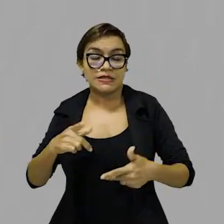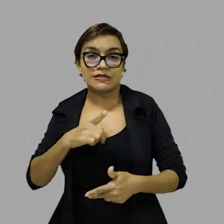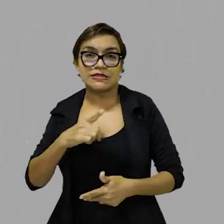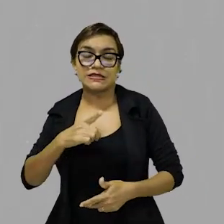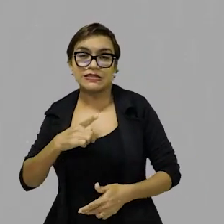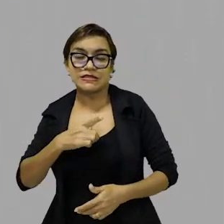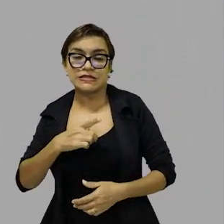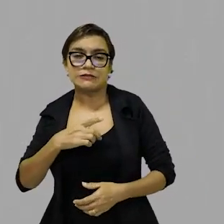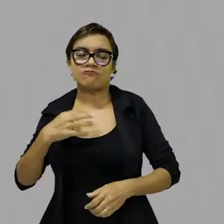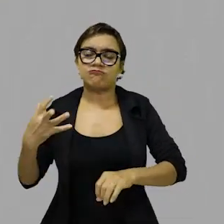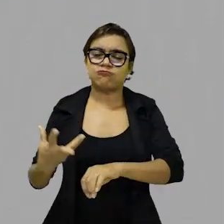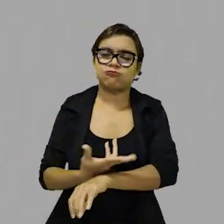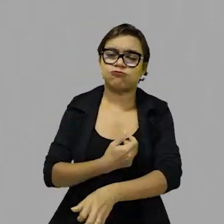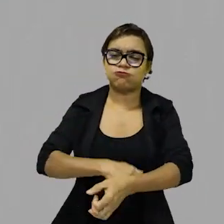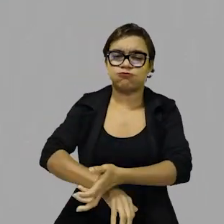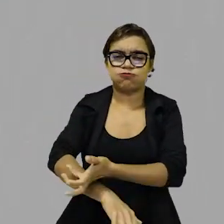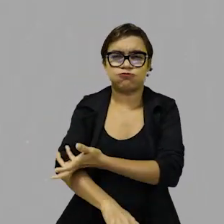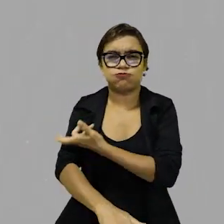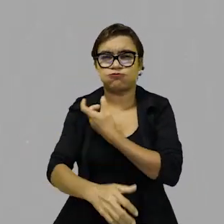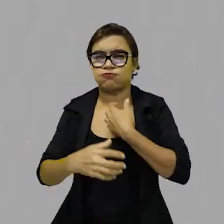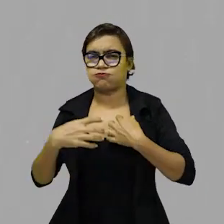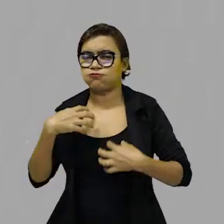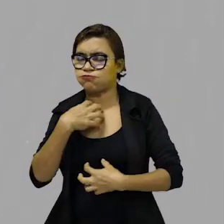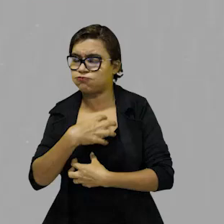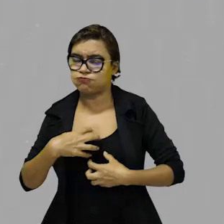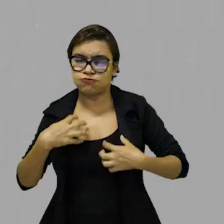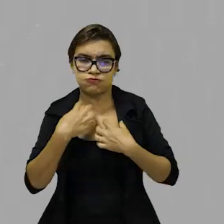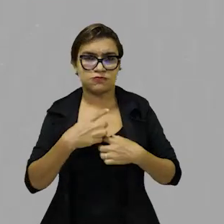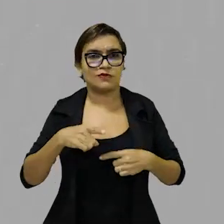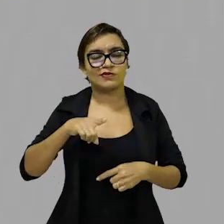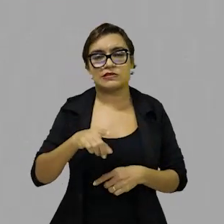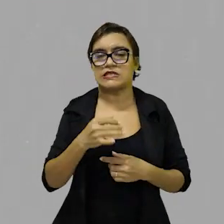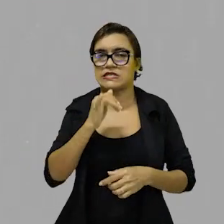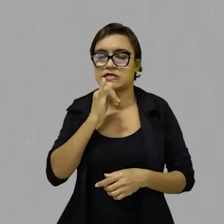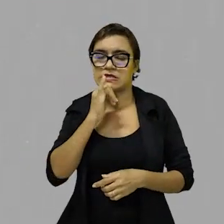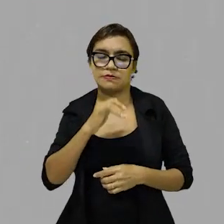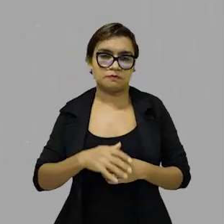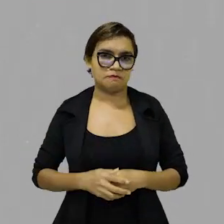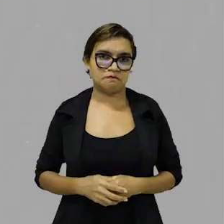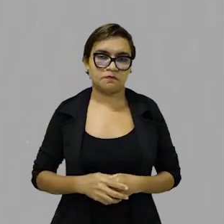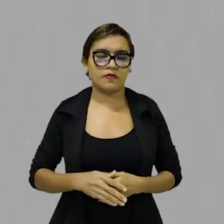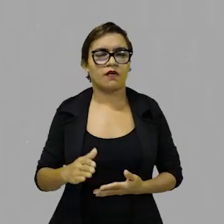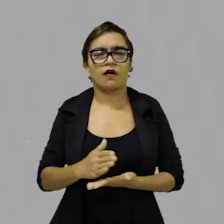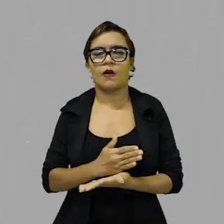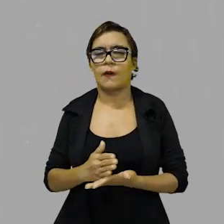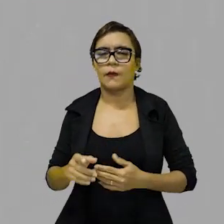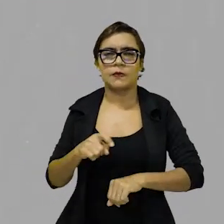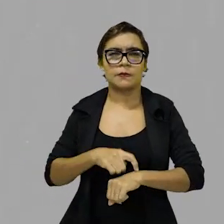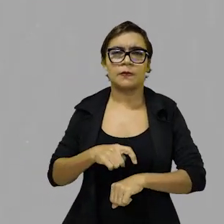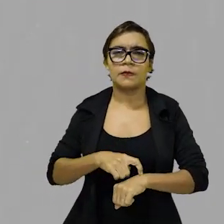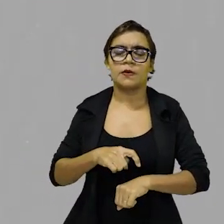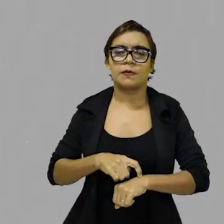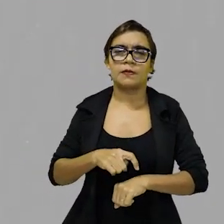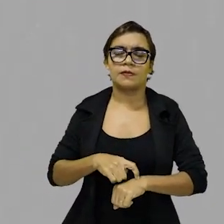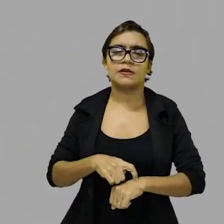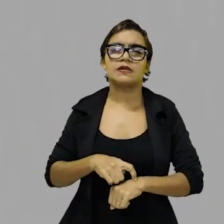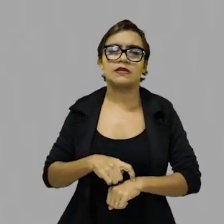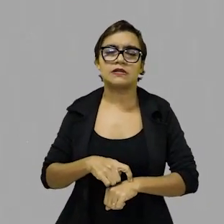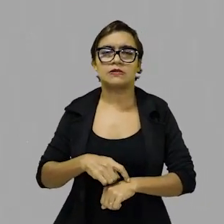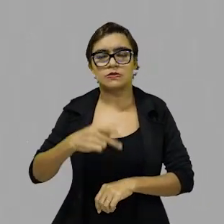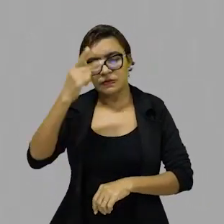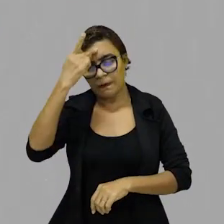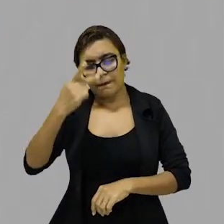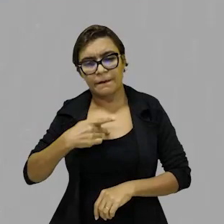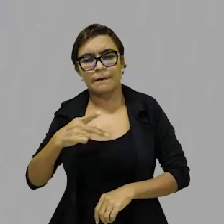que fica difícil você gerenciar determinadas situações. Me vem aqui algumas situações, até inclusive